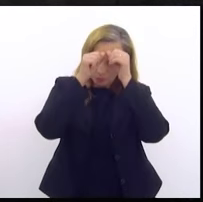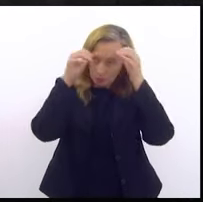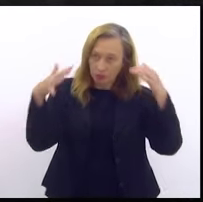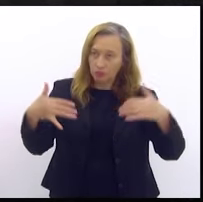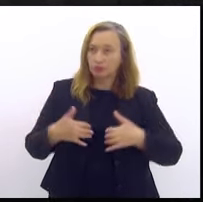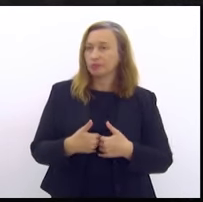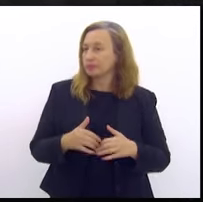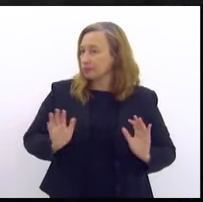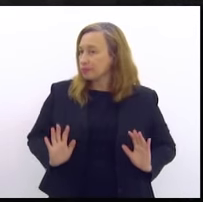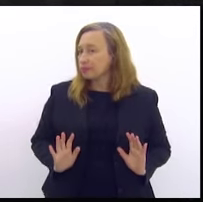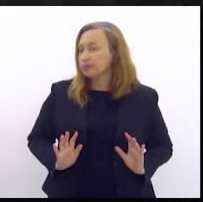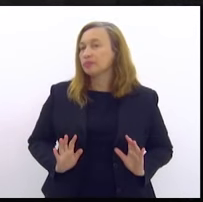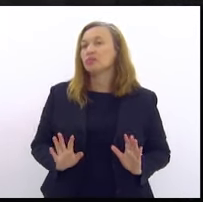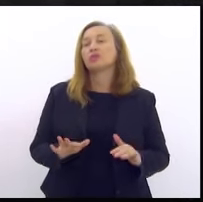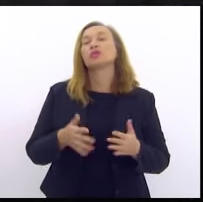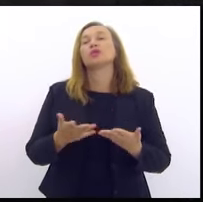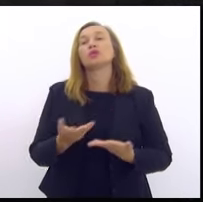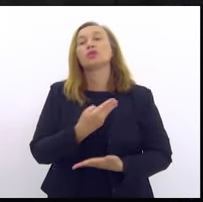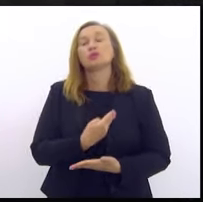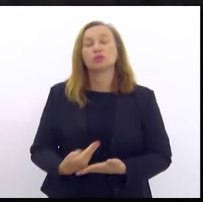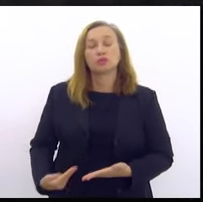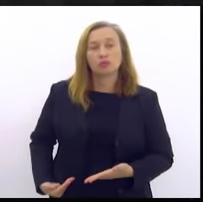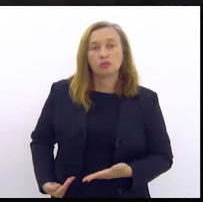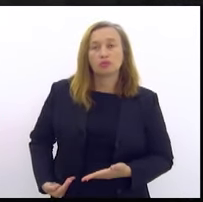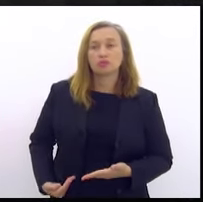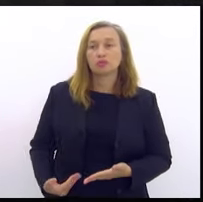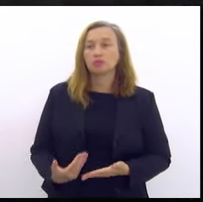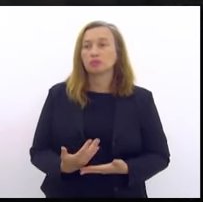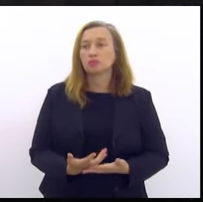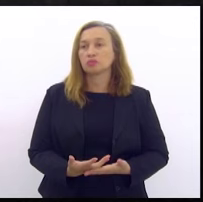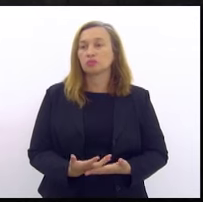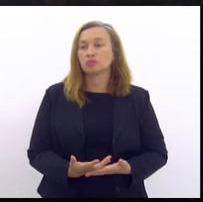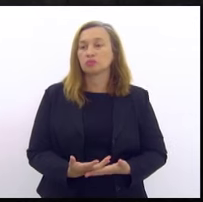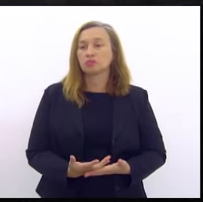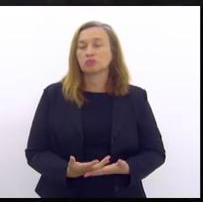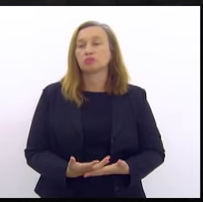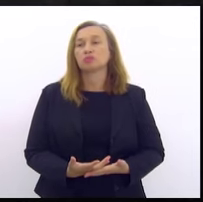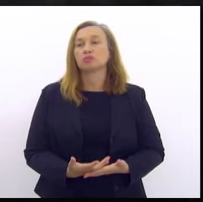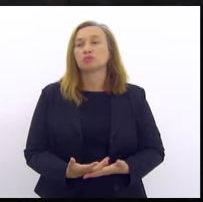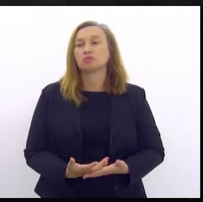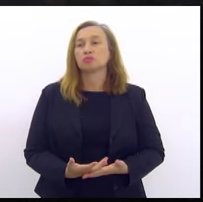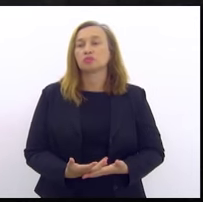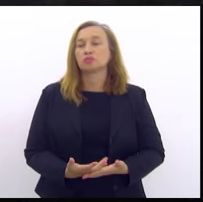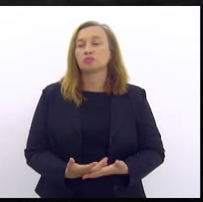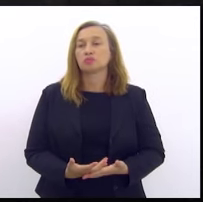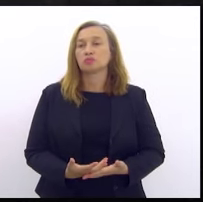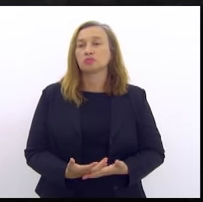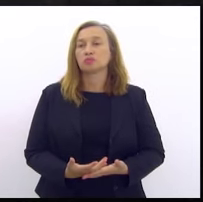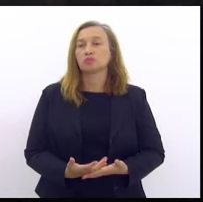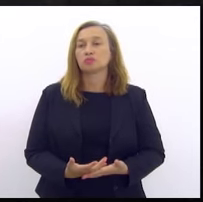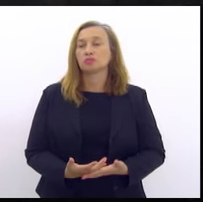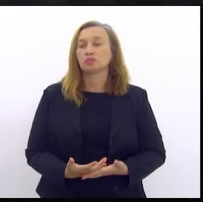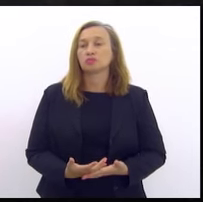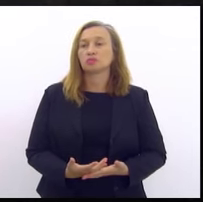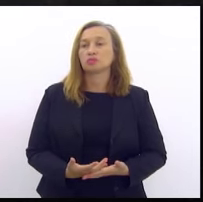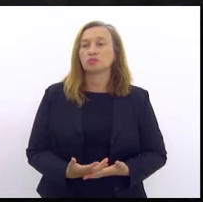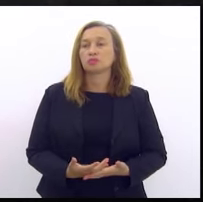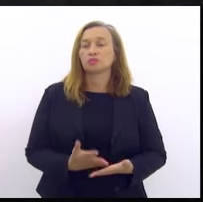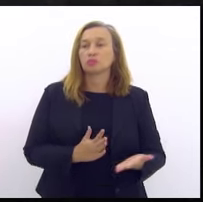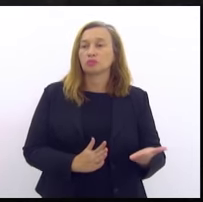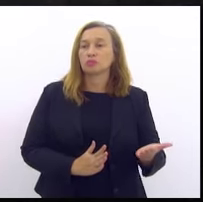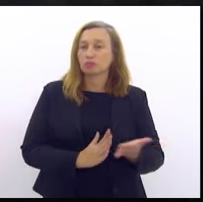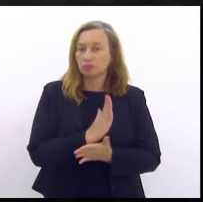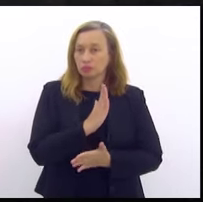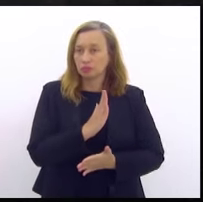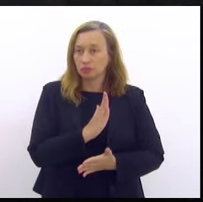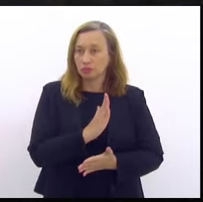Logo, quando o governo se recusa a fazer, né, e a aprovar e mantém